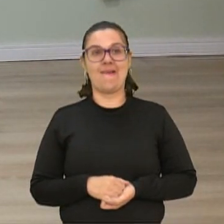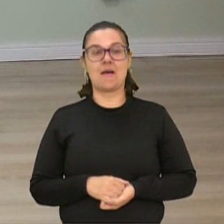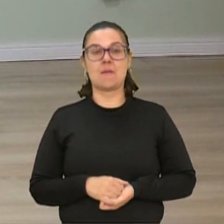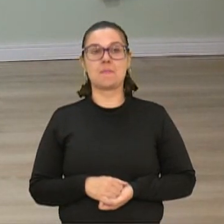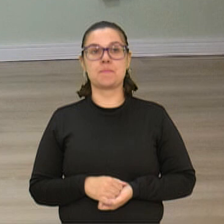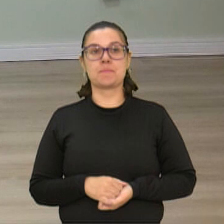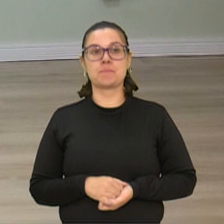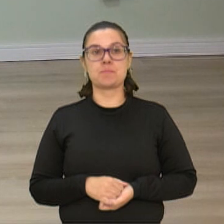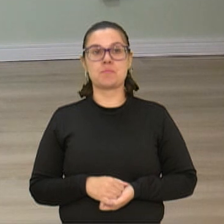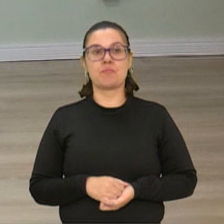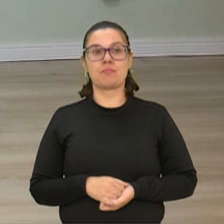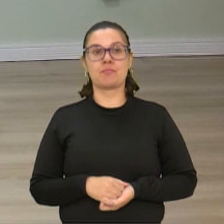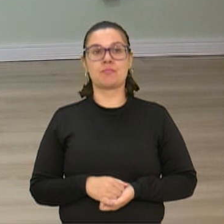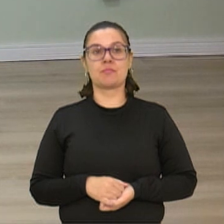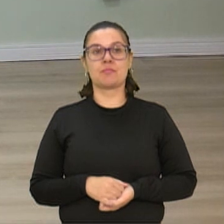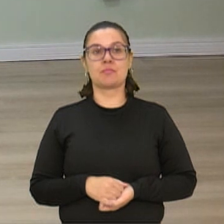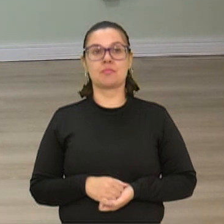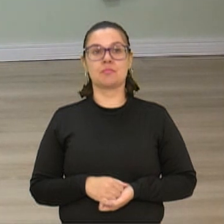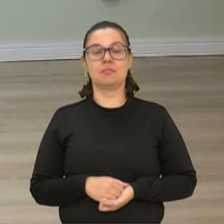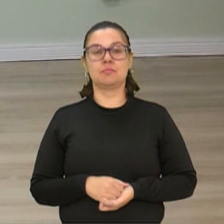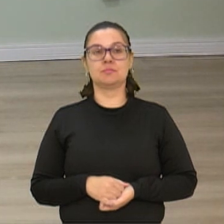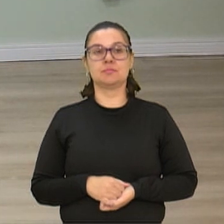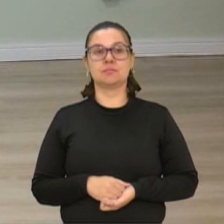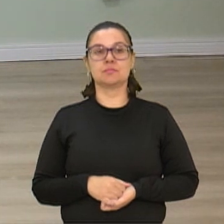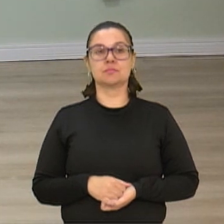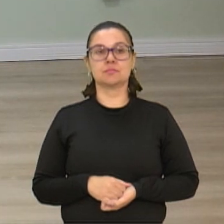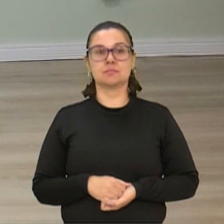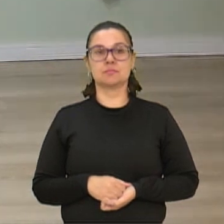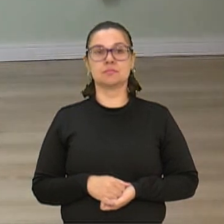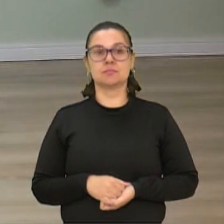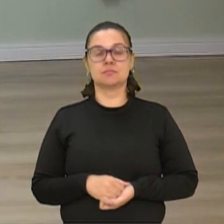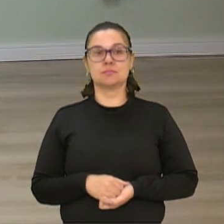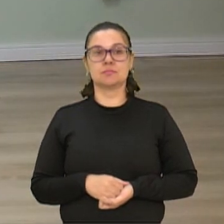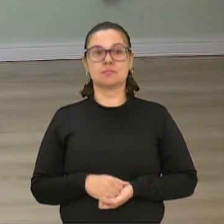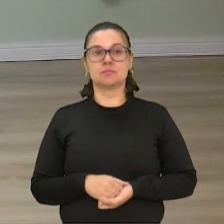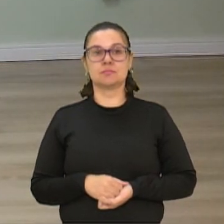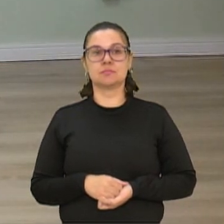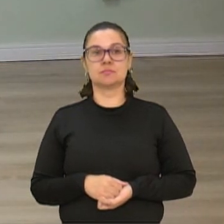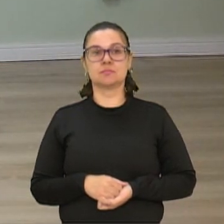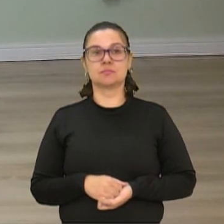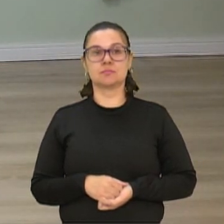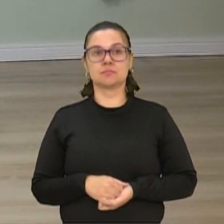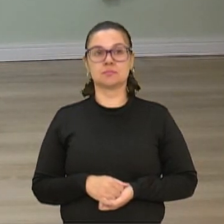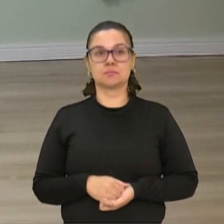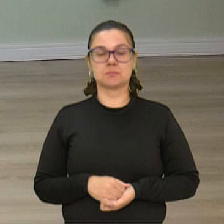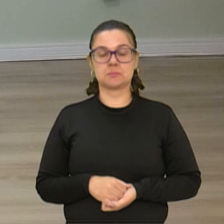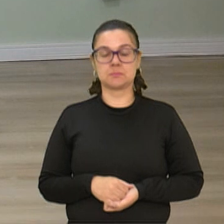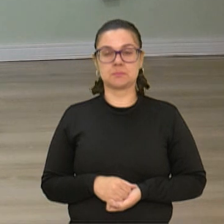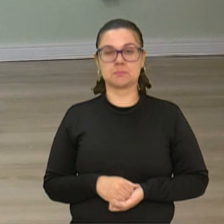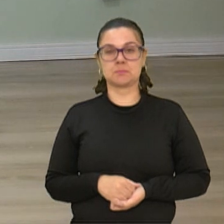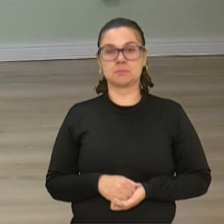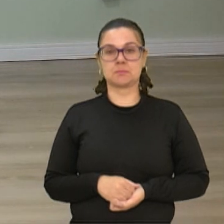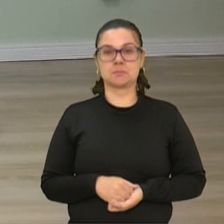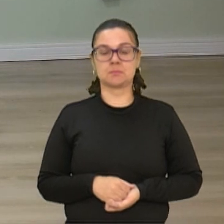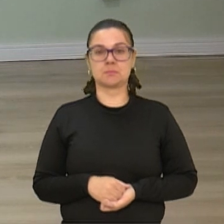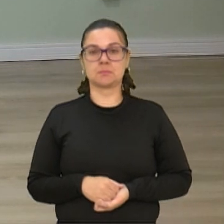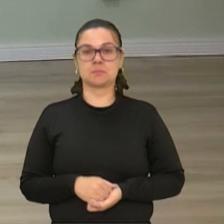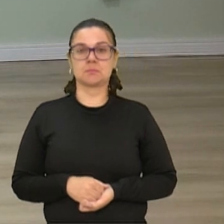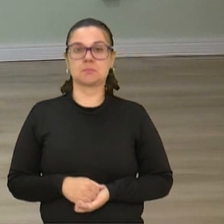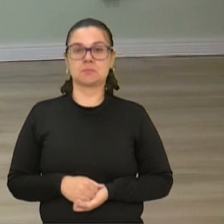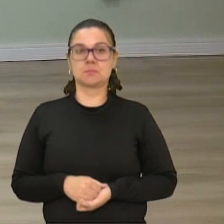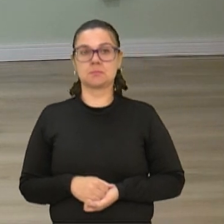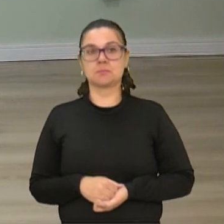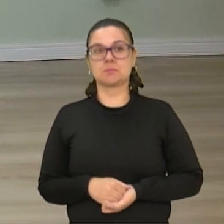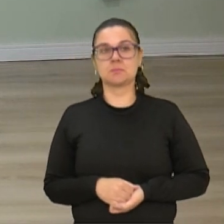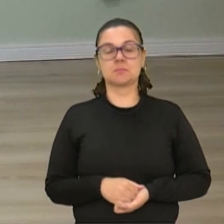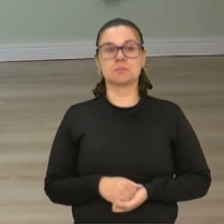pernas afastadas, joelhos um pouquinho flexionados para tirar a pressão da nossa coluna. E a gente vai